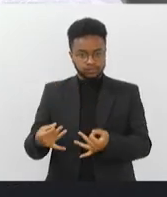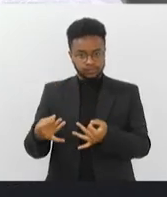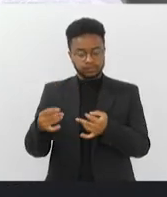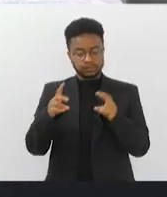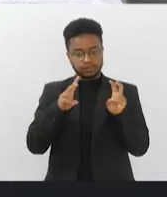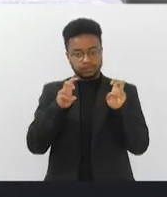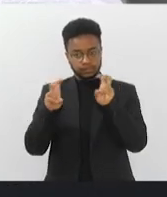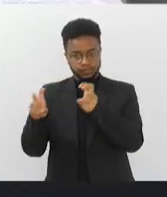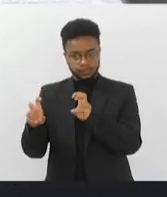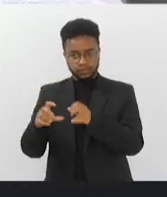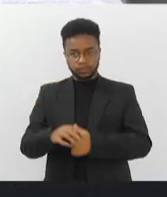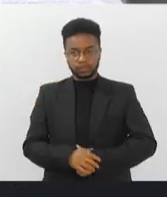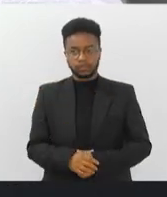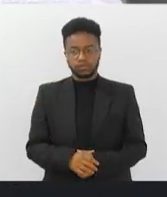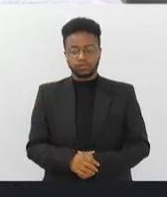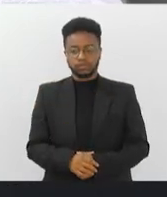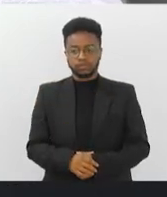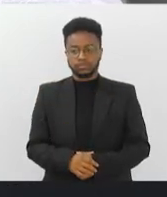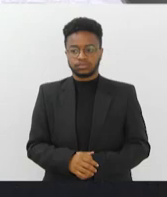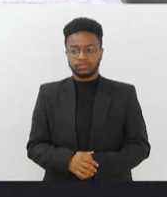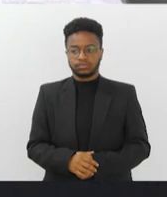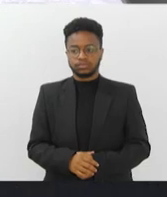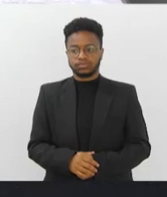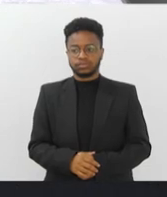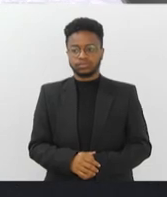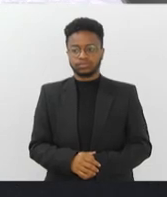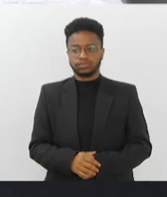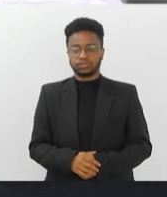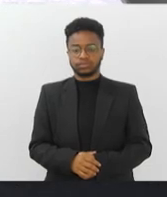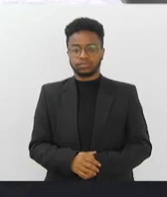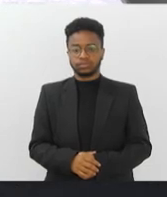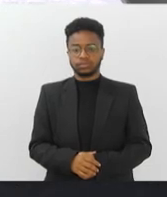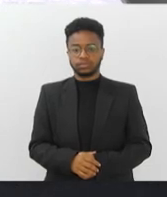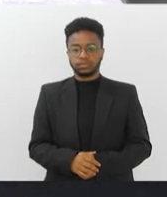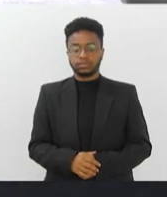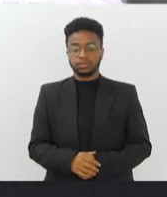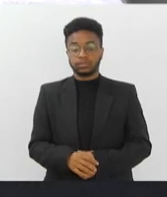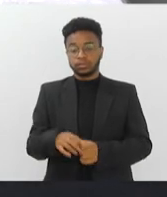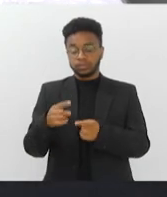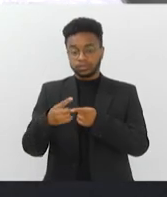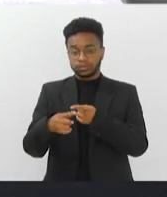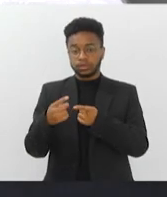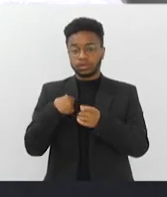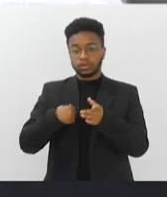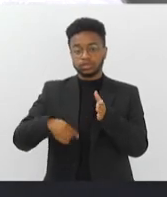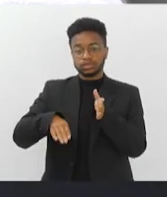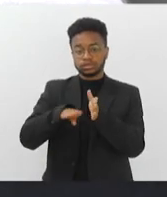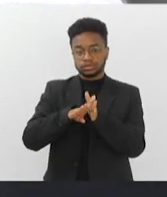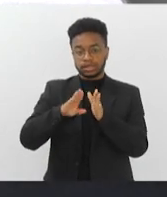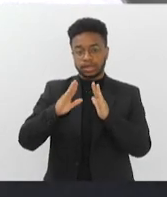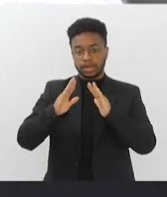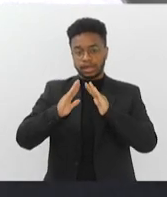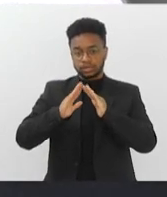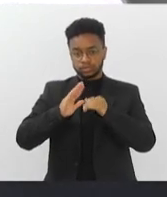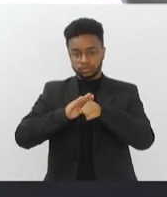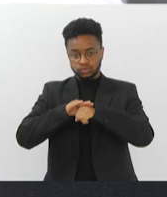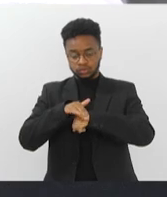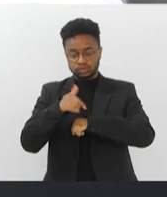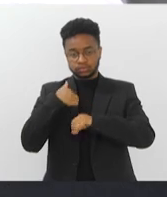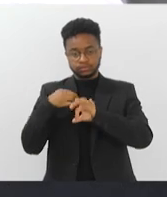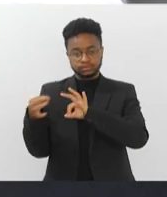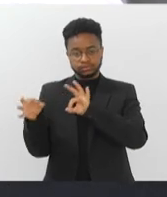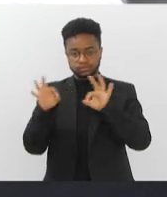esclarecimentos que vou dar. Porque chegava em casa à noite e vi um canal de